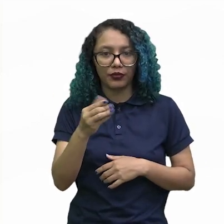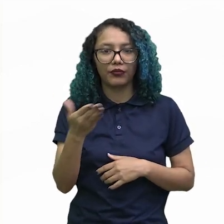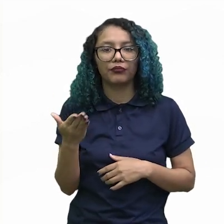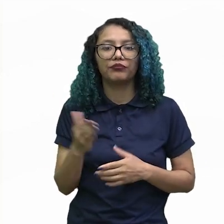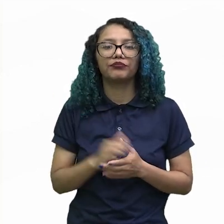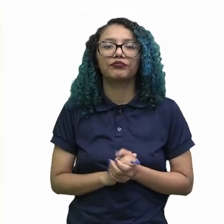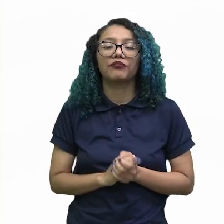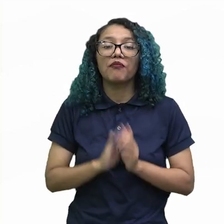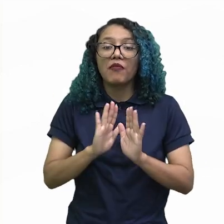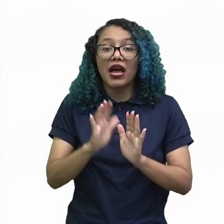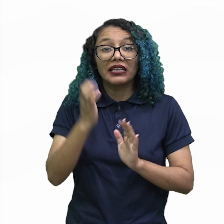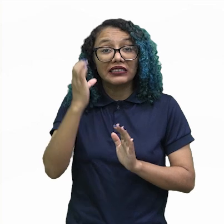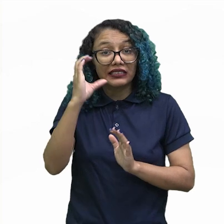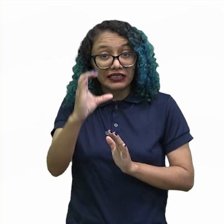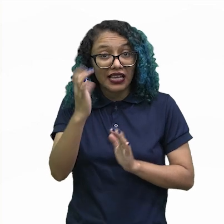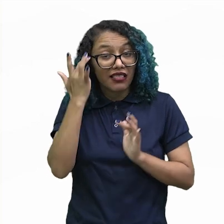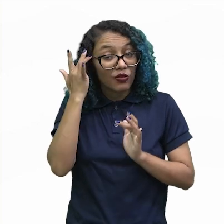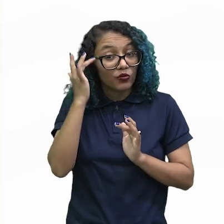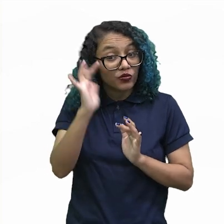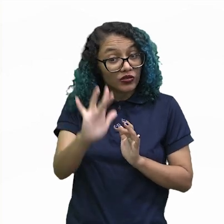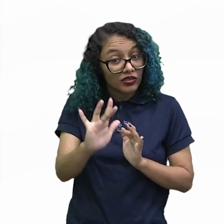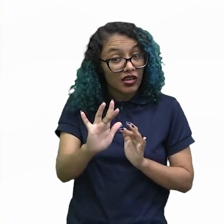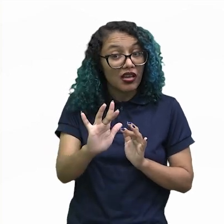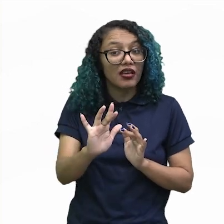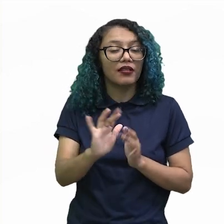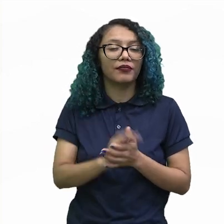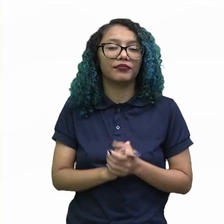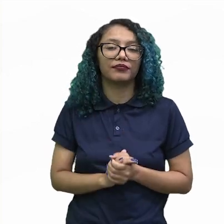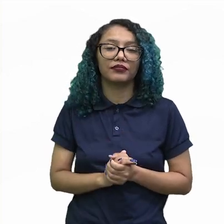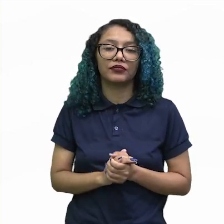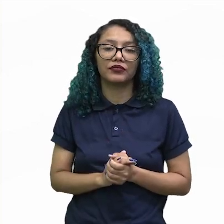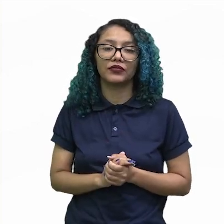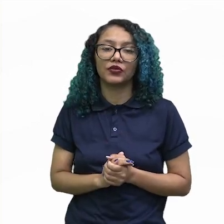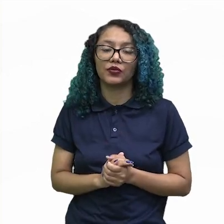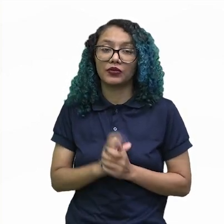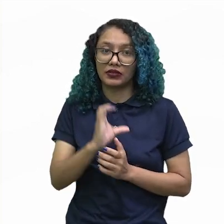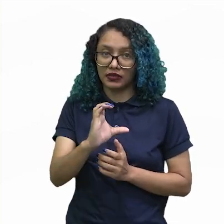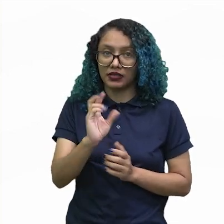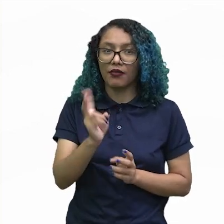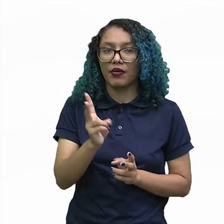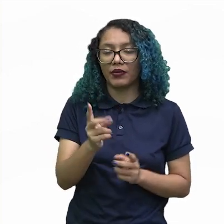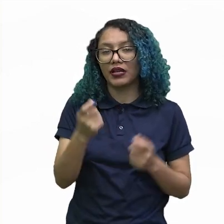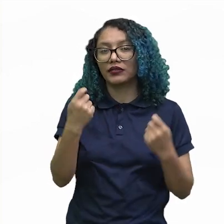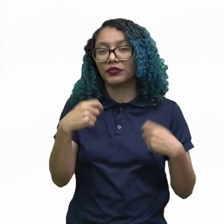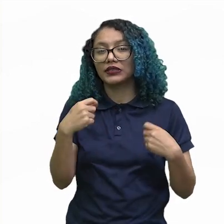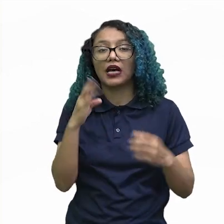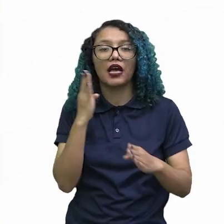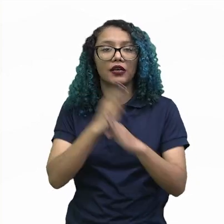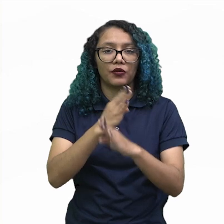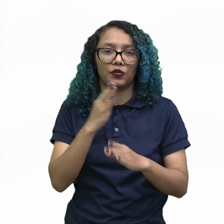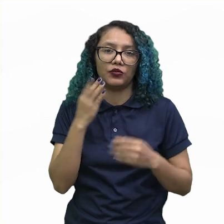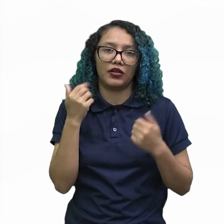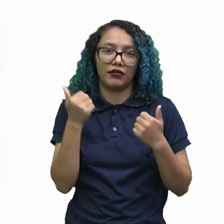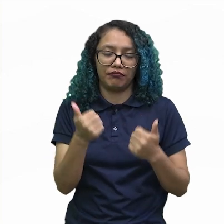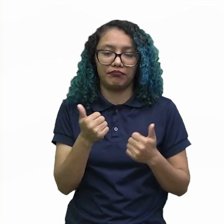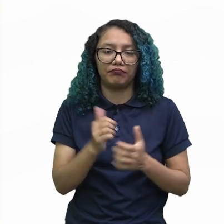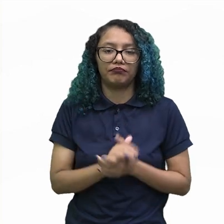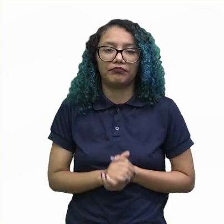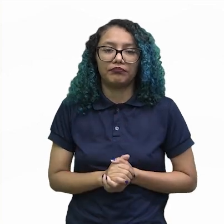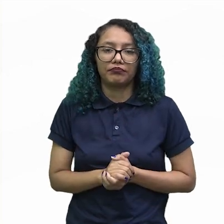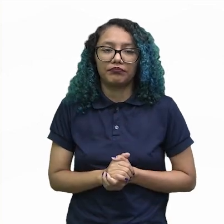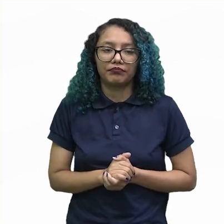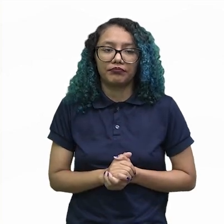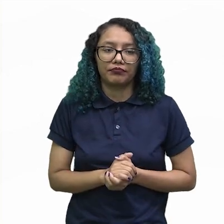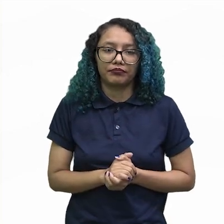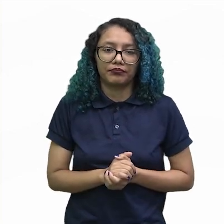mil. Eu não sei o valor do capital. Então, o valor de C é o valor que eu vou querer encontrar. E